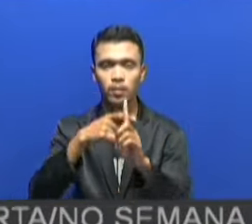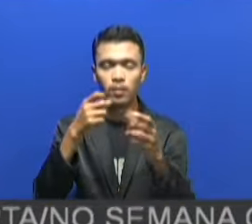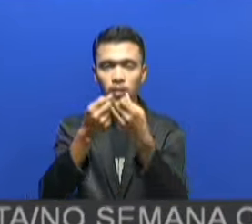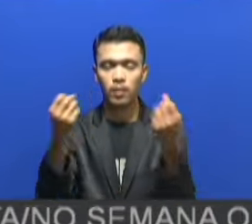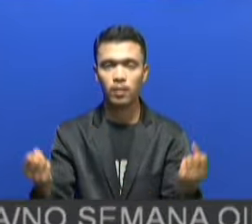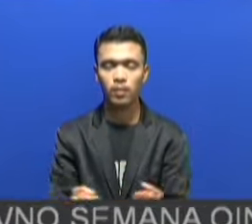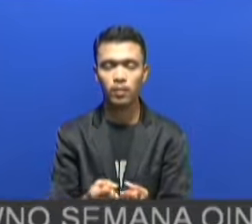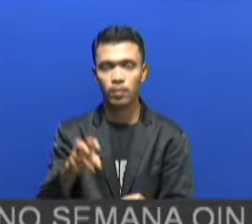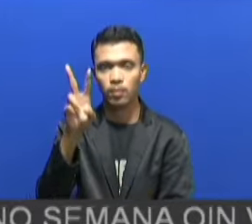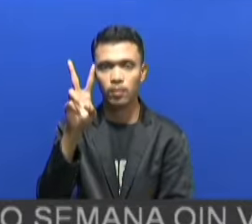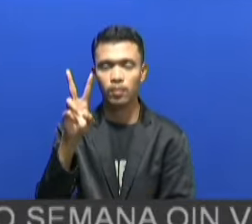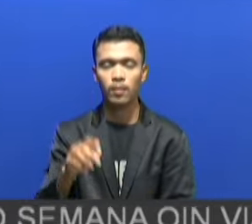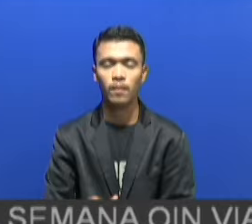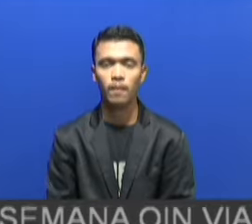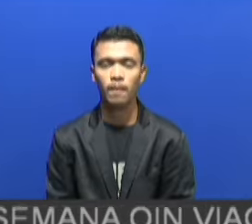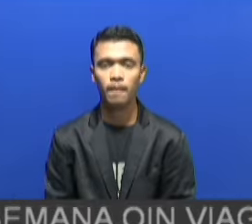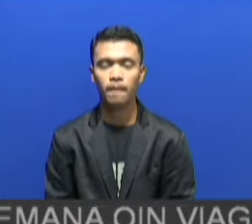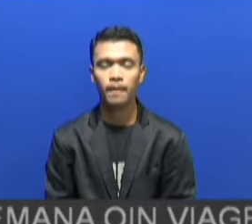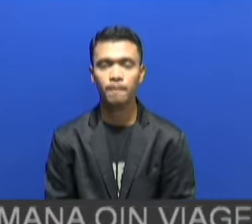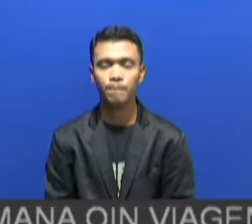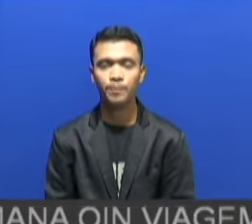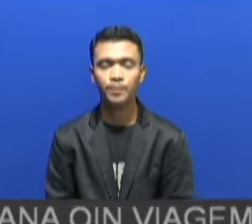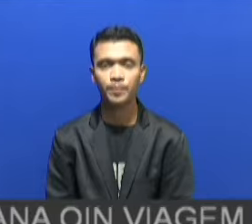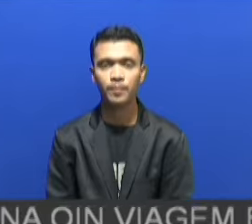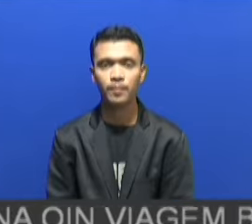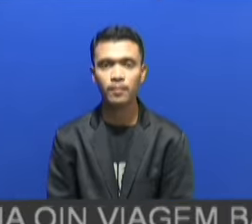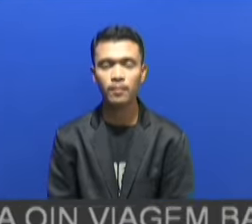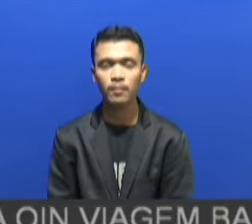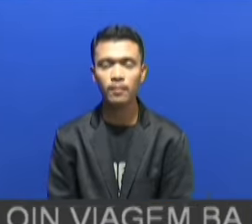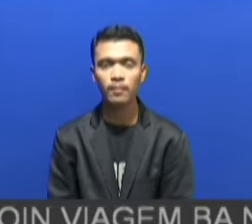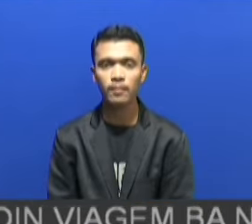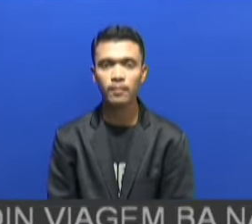Basuku Loihunu. Basílio Carvalho, ba RTTL.